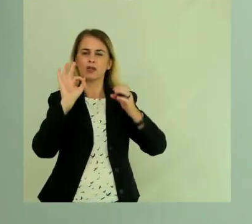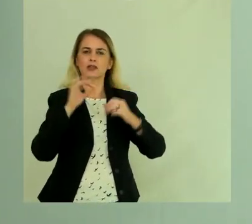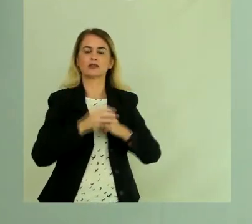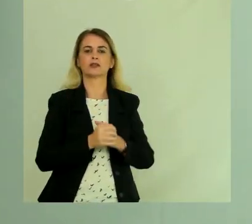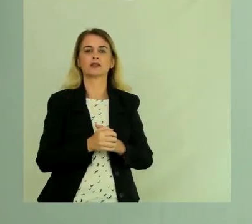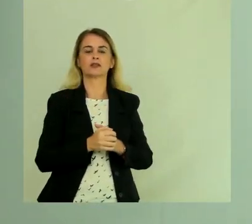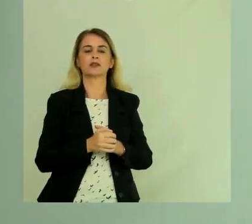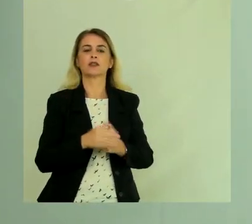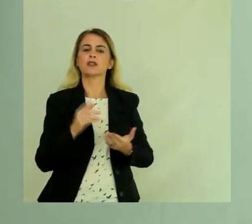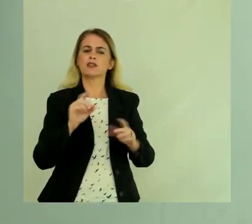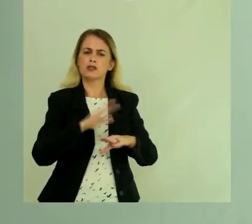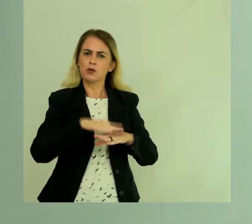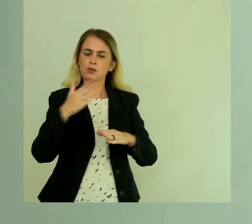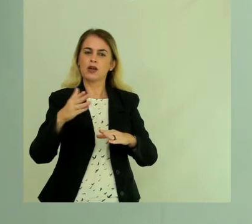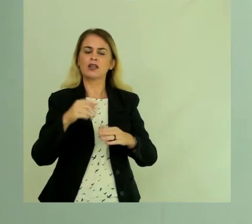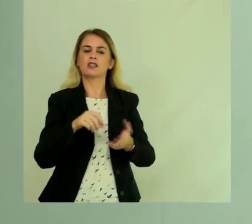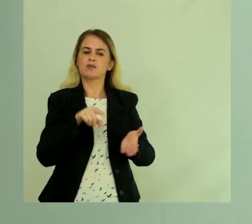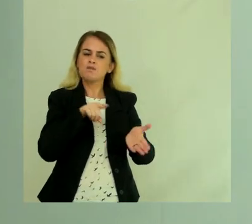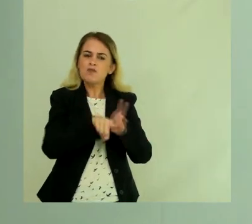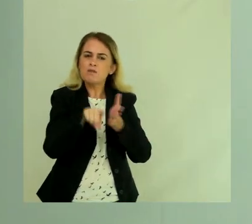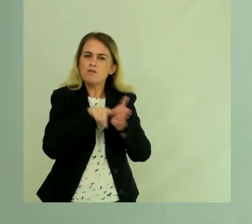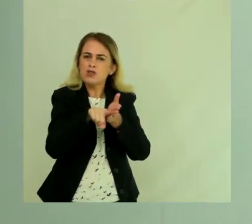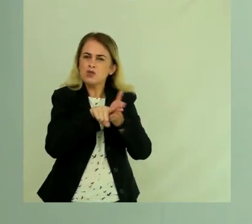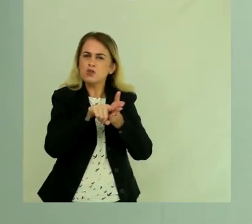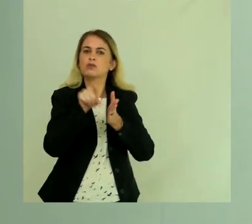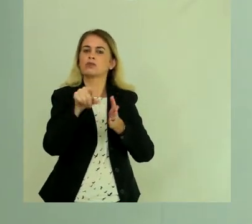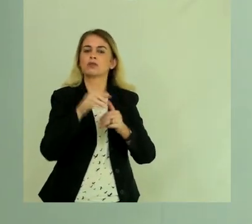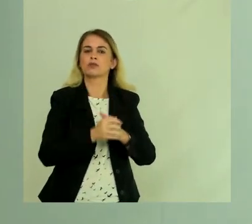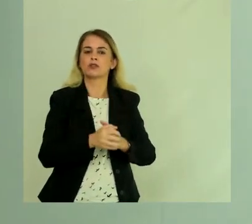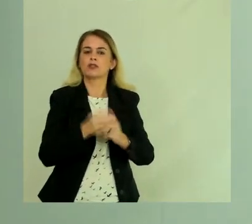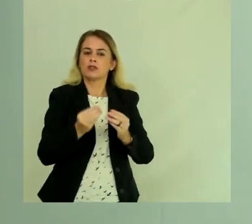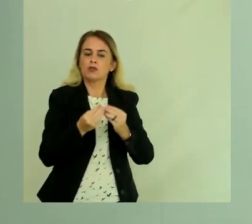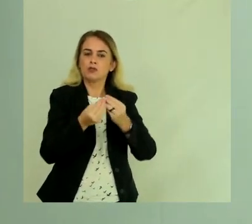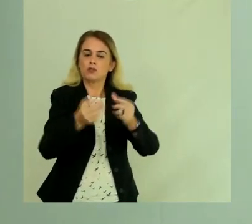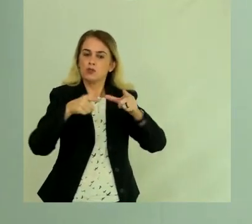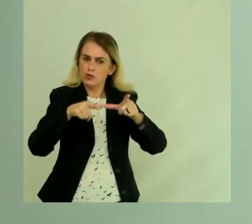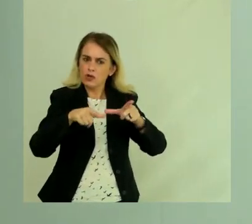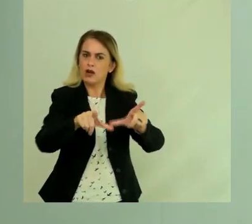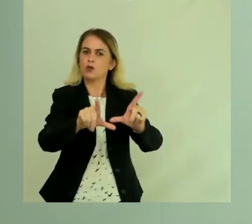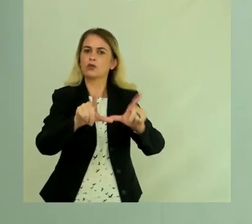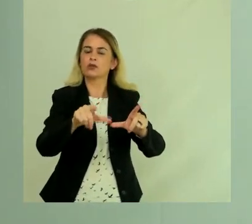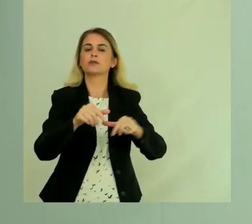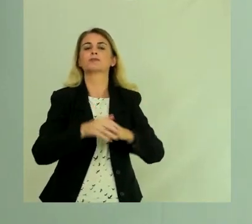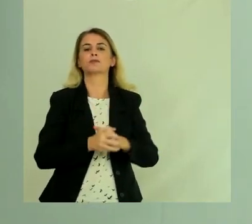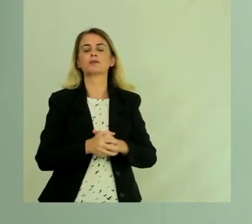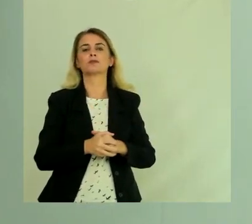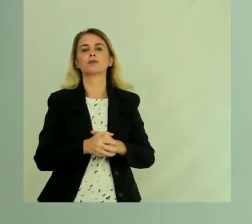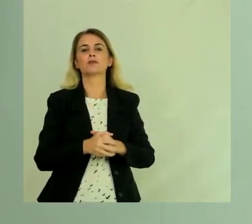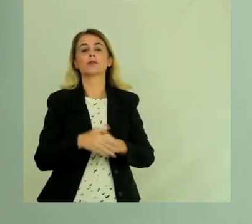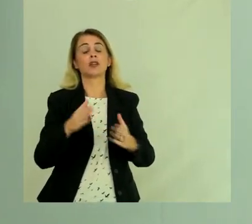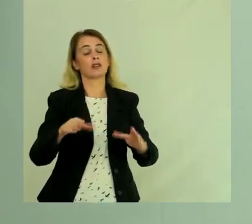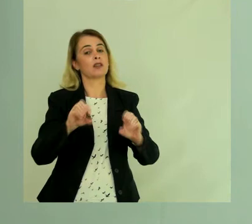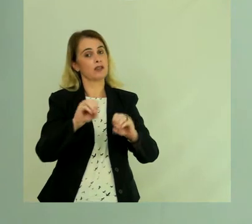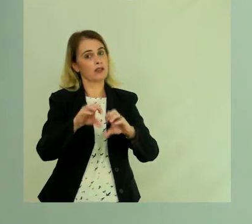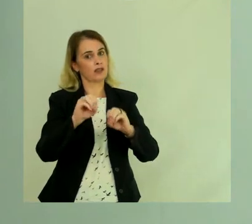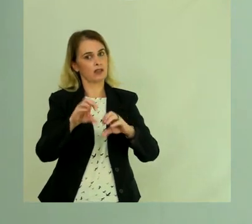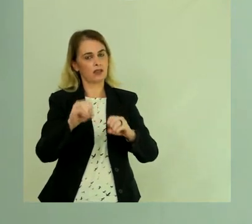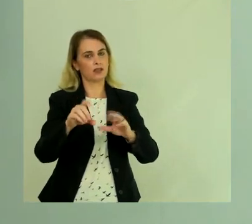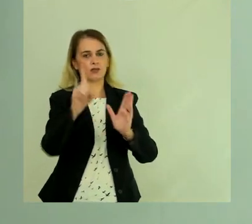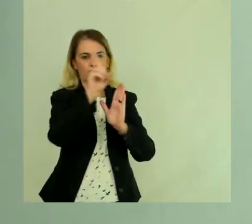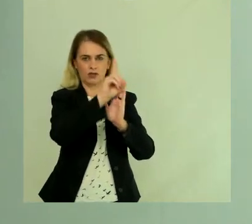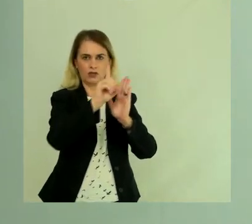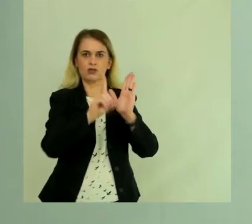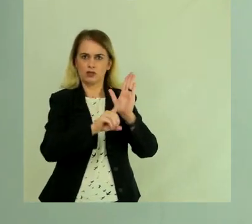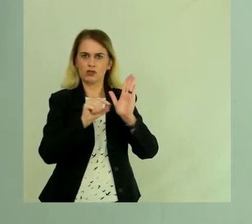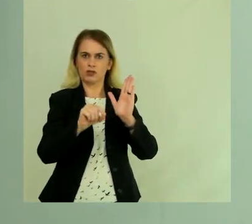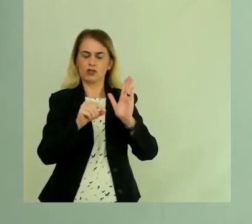Eles estão mais questionadores e eles estão indo em busca realmente dessa educação, desses direitos